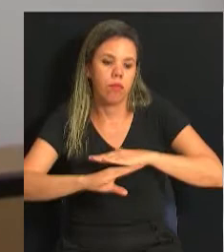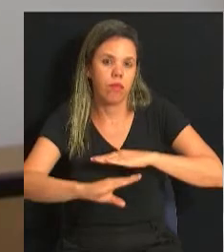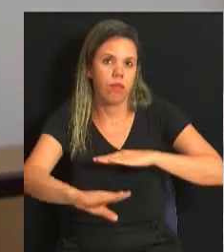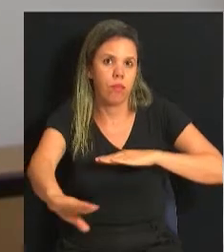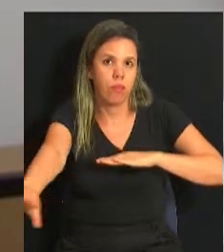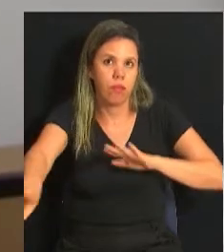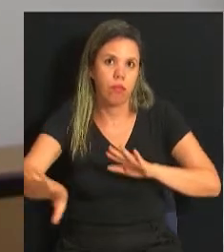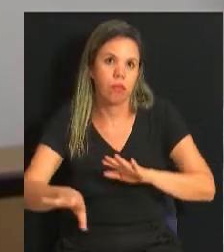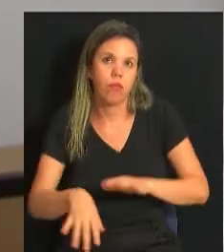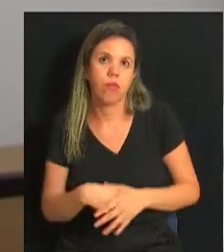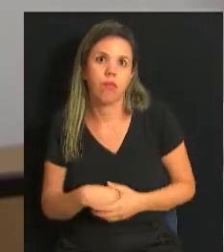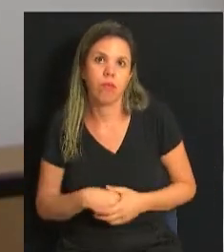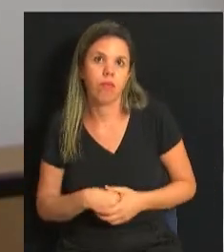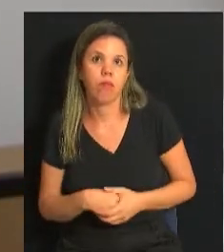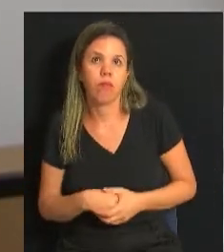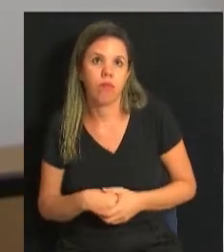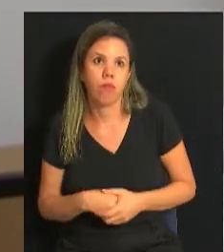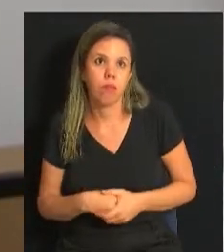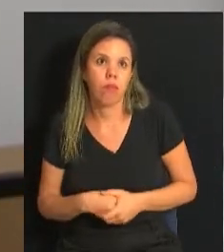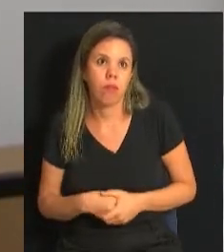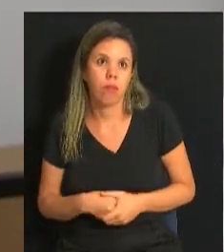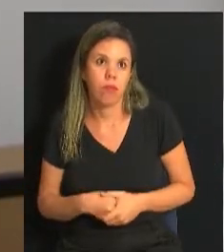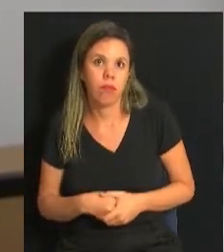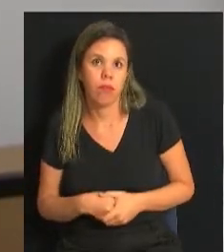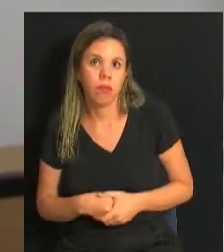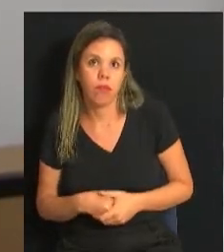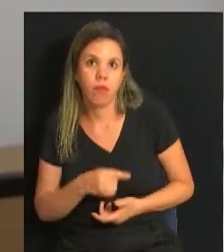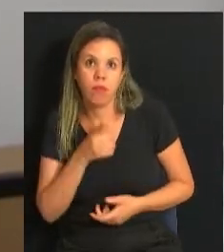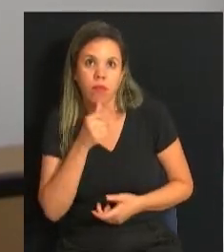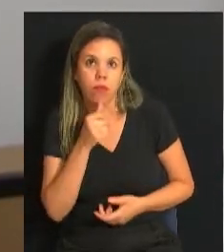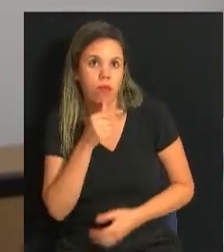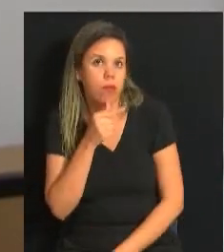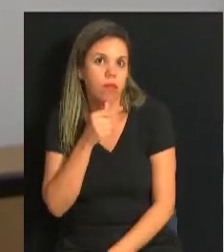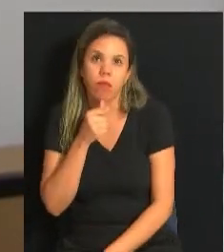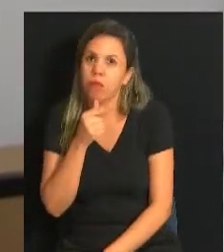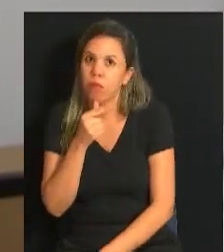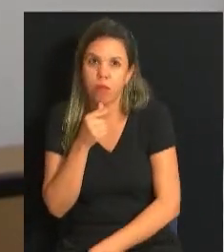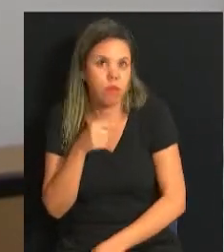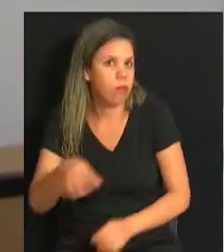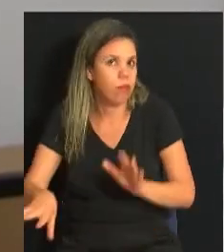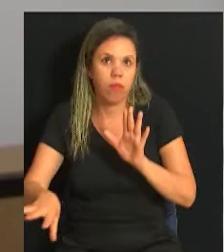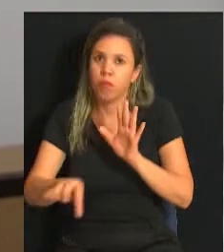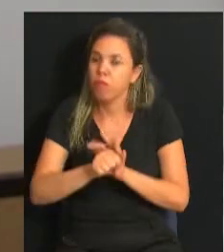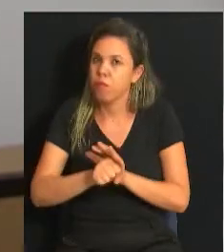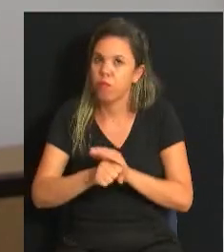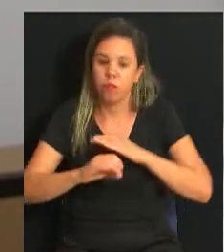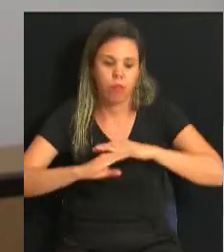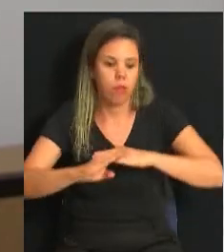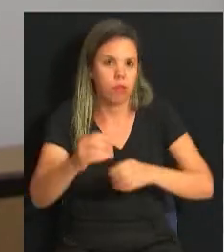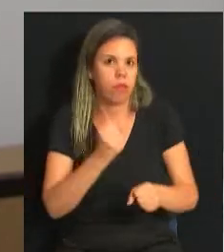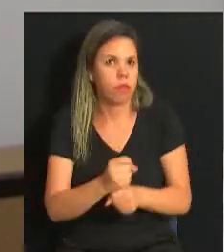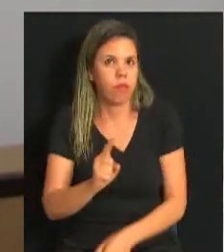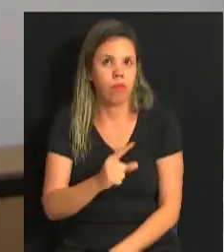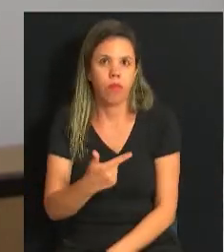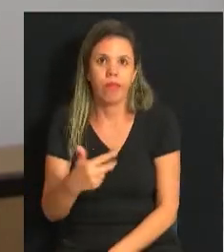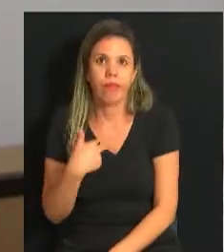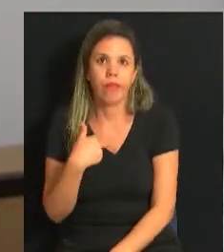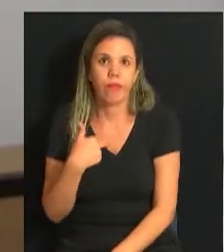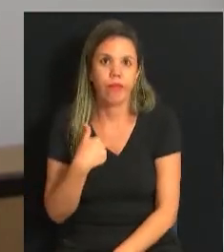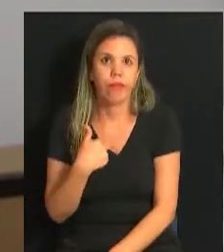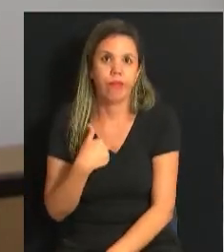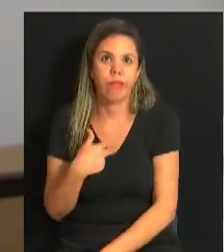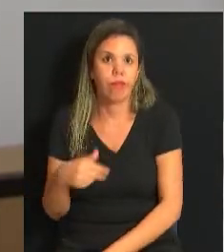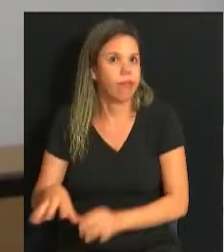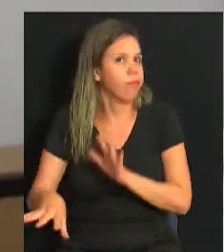dizer assim e fazendo com que então essa essa água que poderia encher outra nesses pequenos espaços